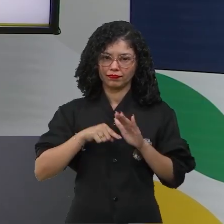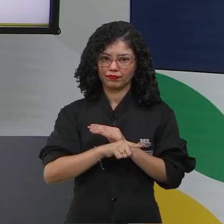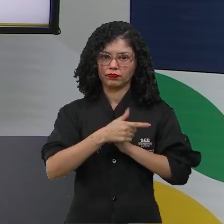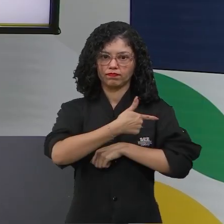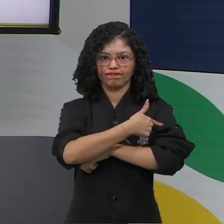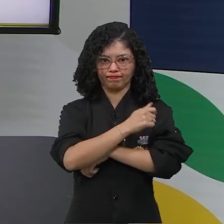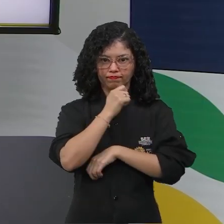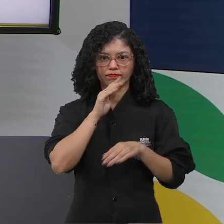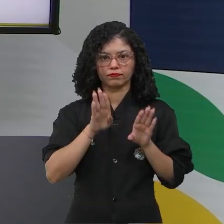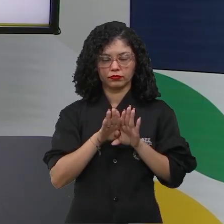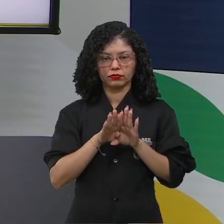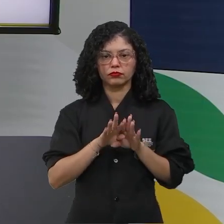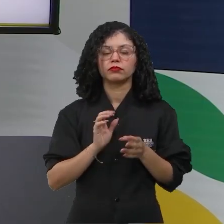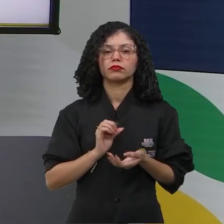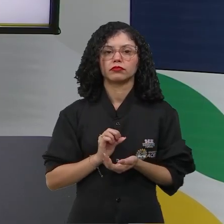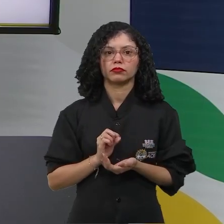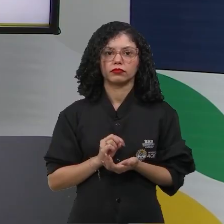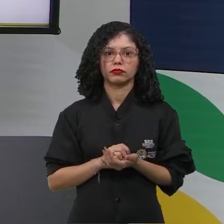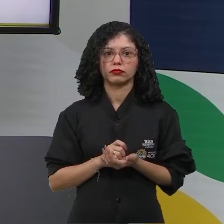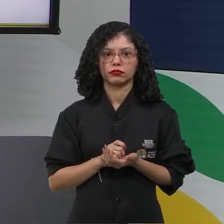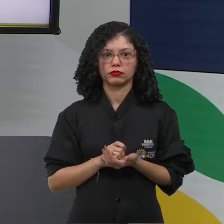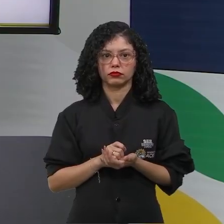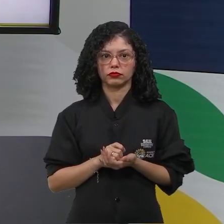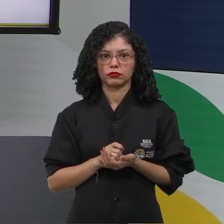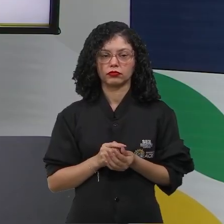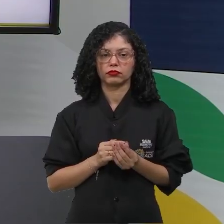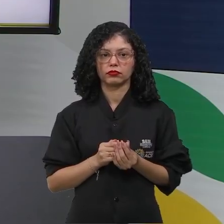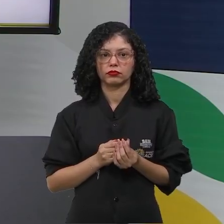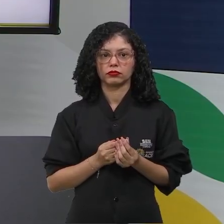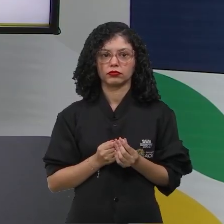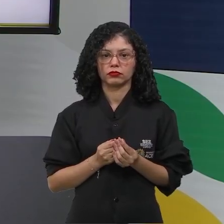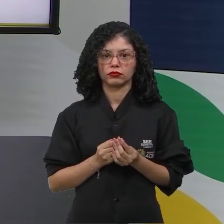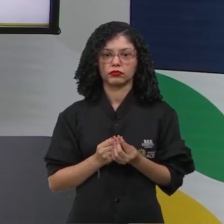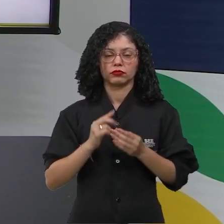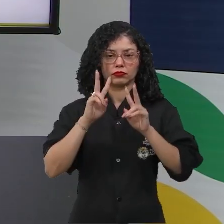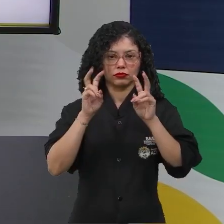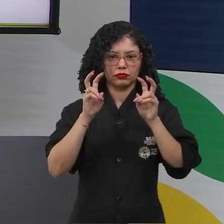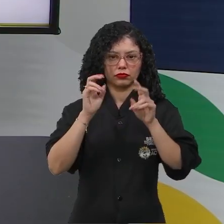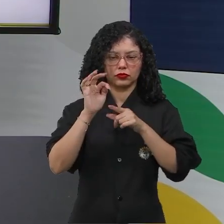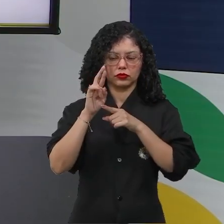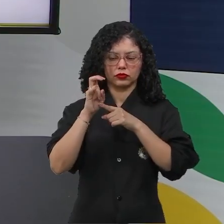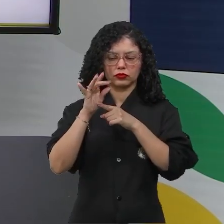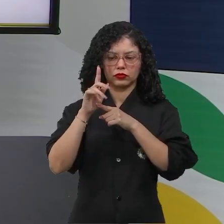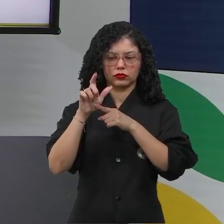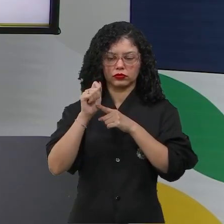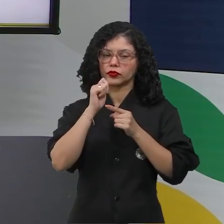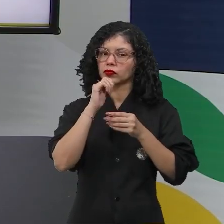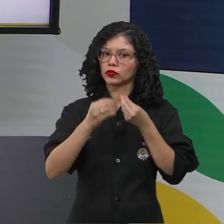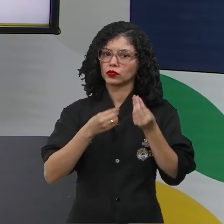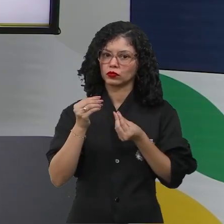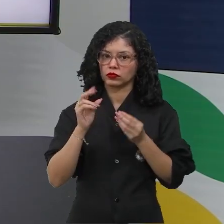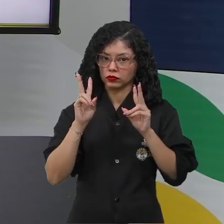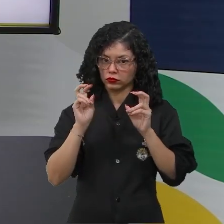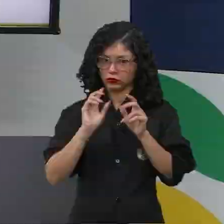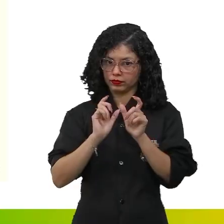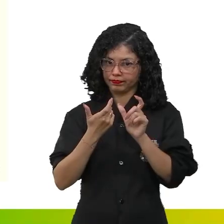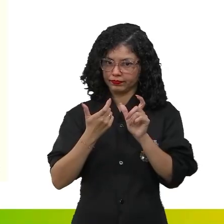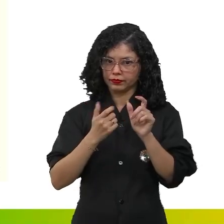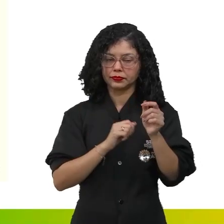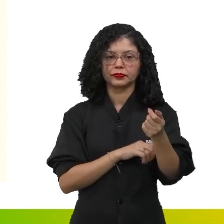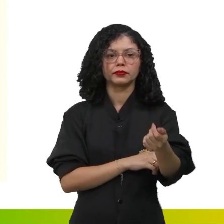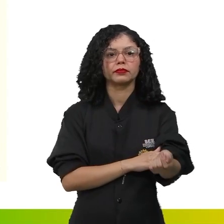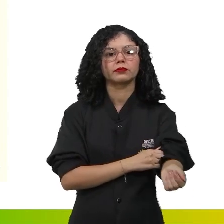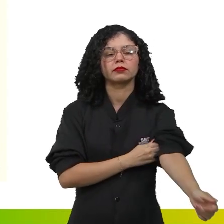inserida no organismo, mas de forma artificial. Essa sintética, vamos colocar essa artificialidade como sinônimo, tá bom? Então aqui,